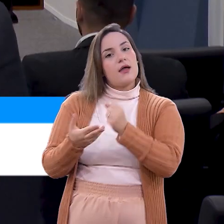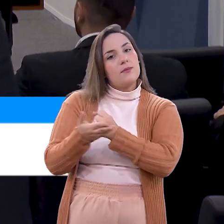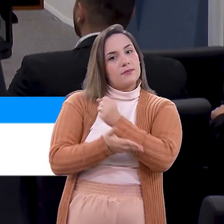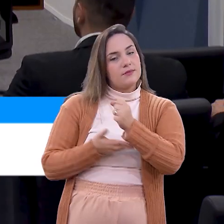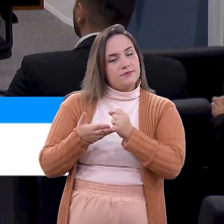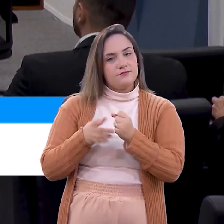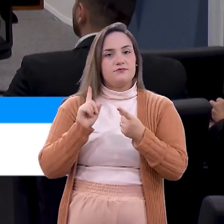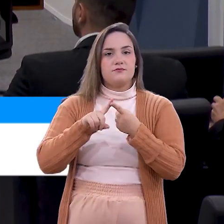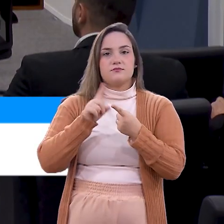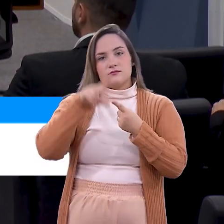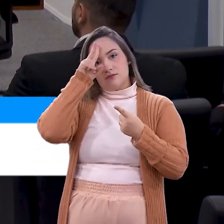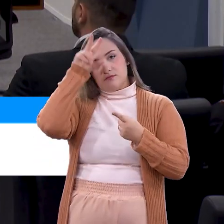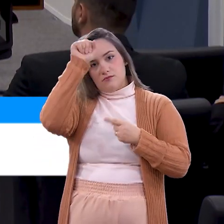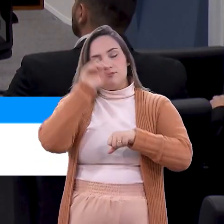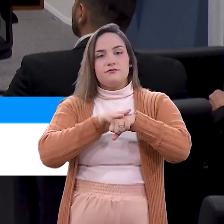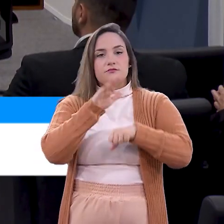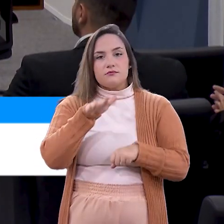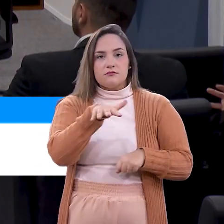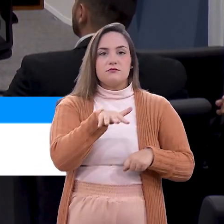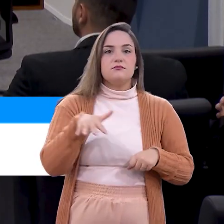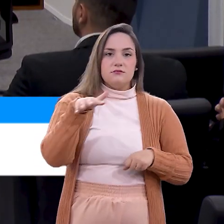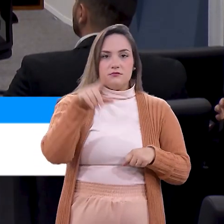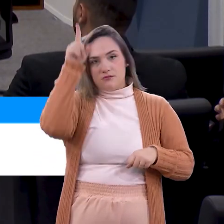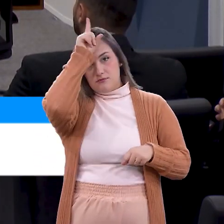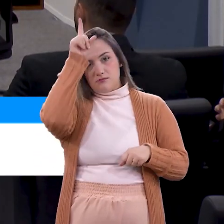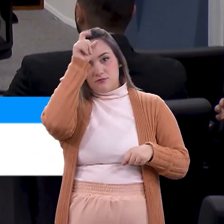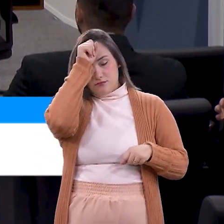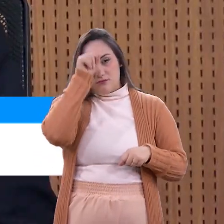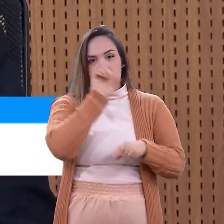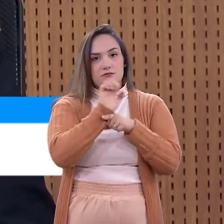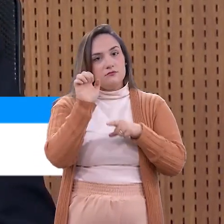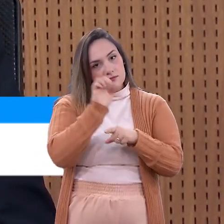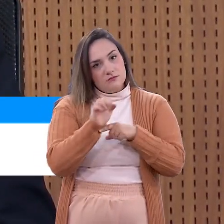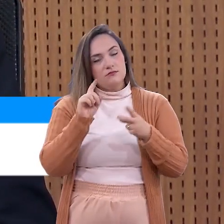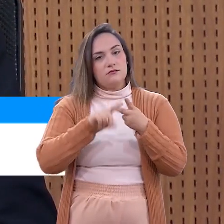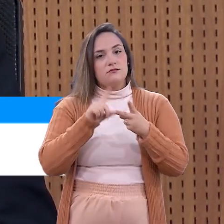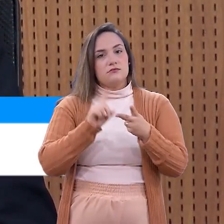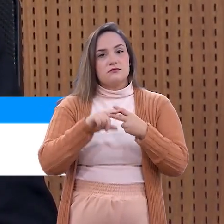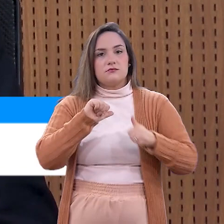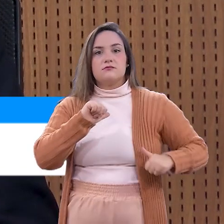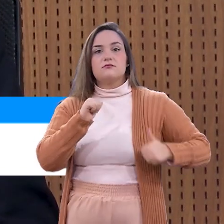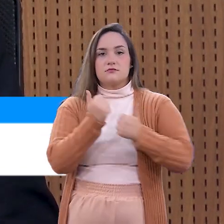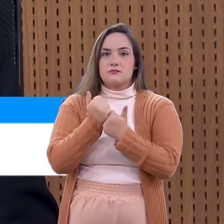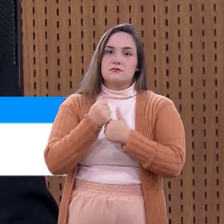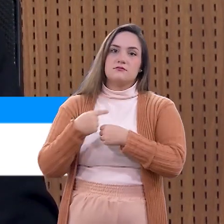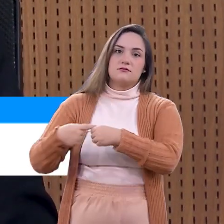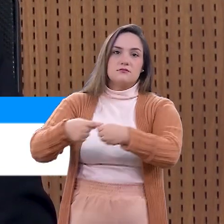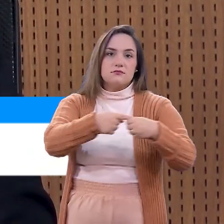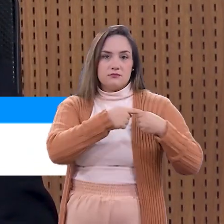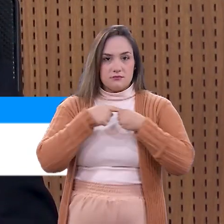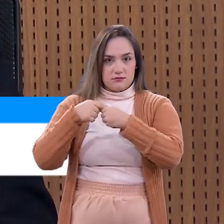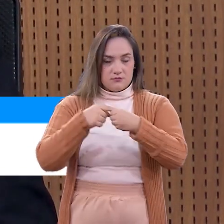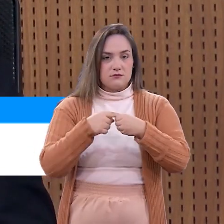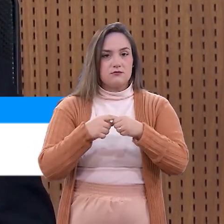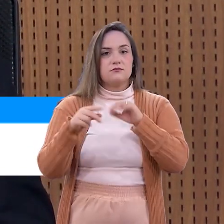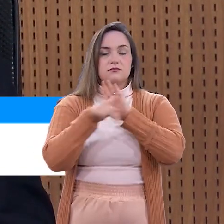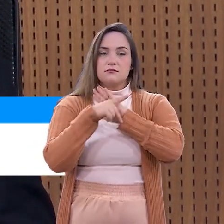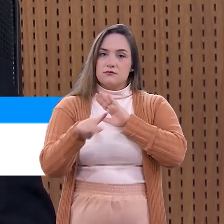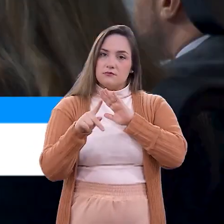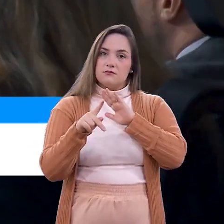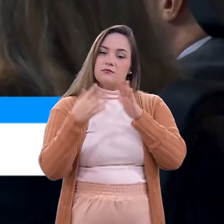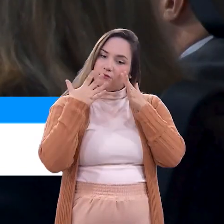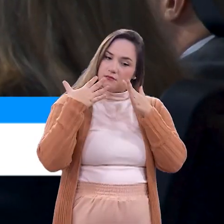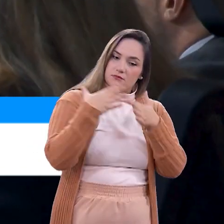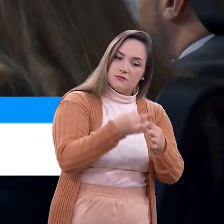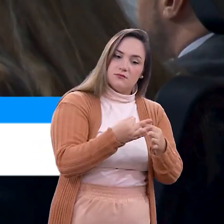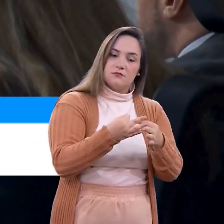o fortalecimento da rede hospitalar Estadual o apoio aos municípios pro fortalecimento da atenção primária em